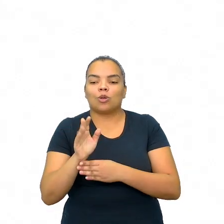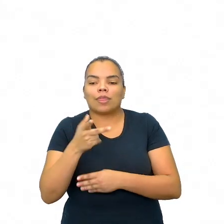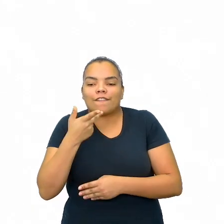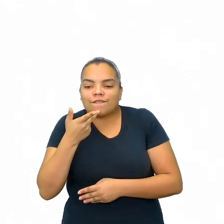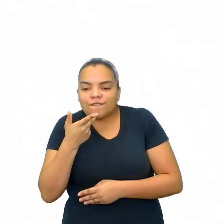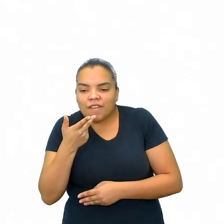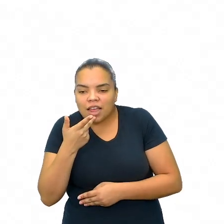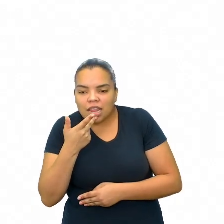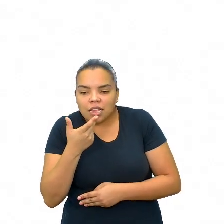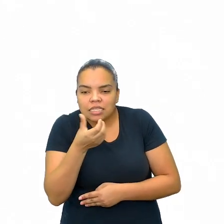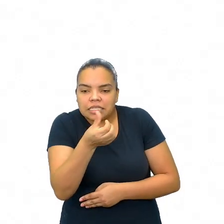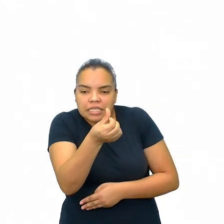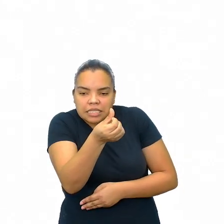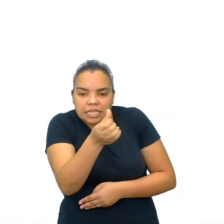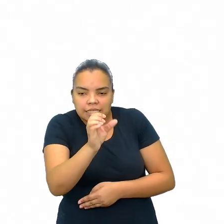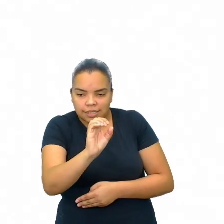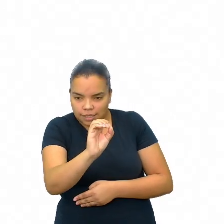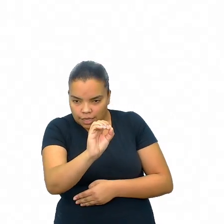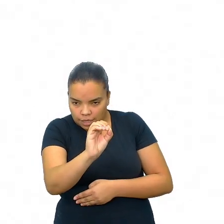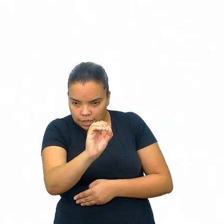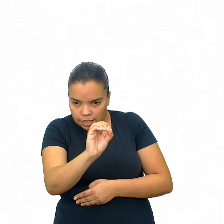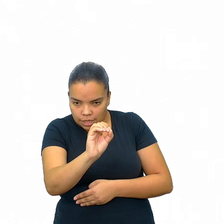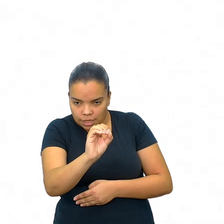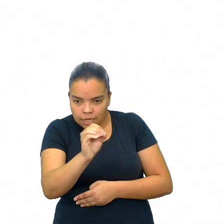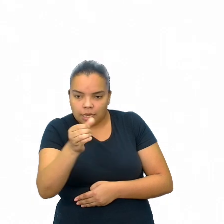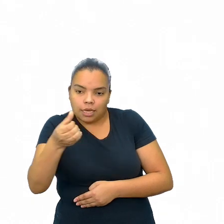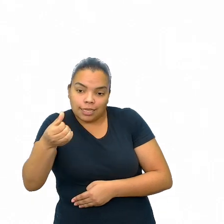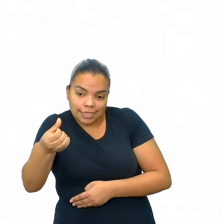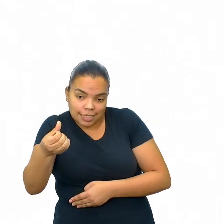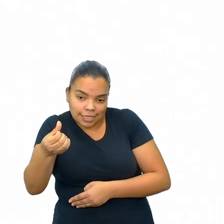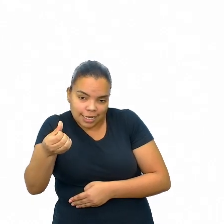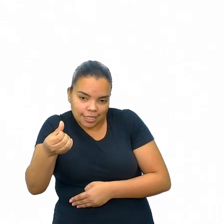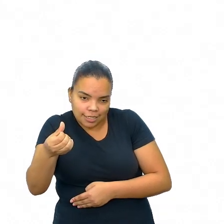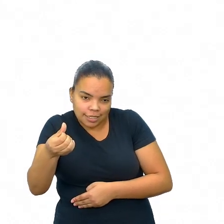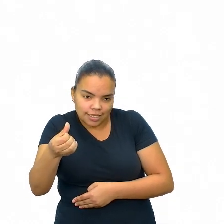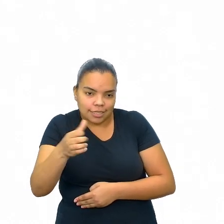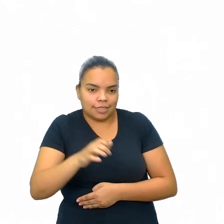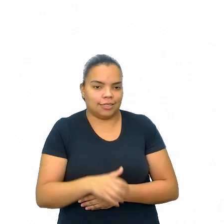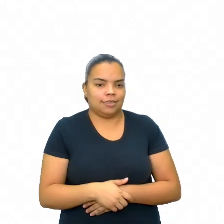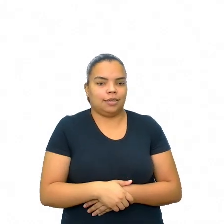60 e o 6. Nossa, hoje eu preciso correr.